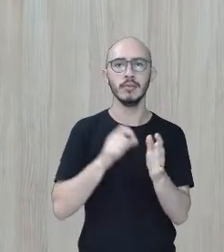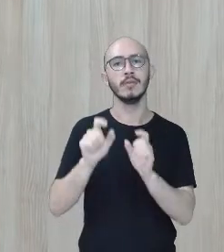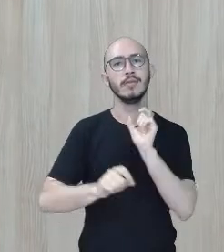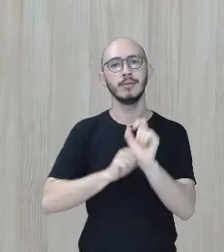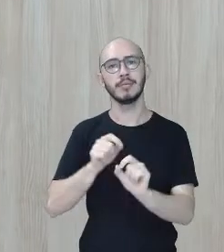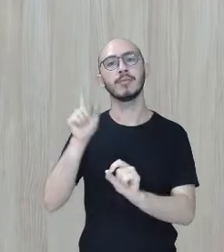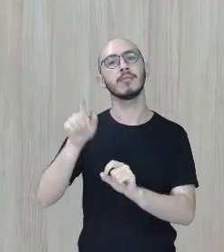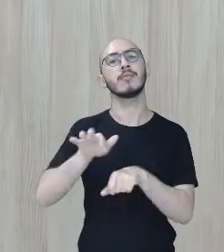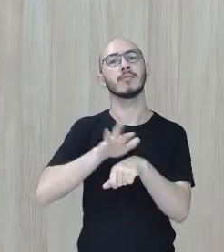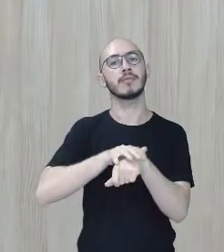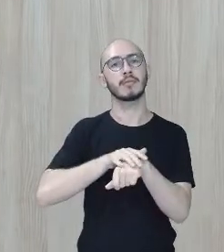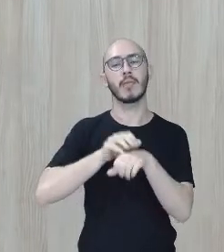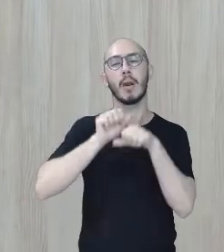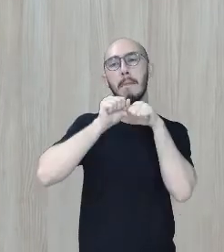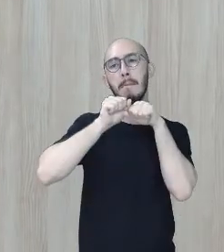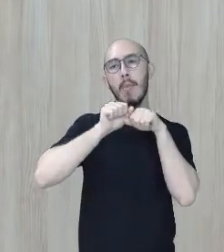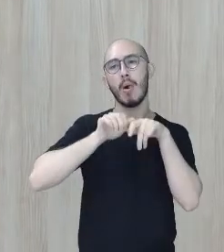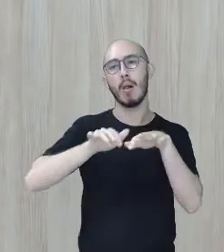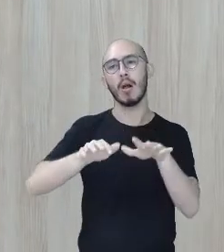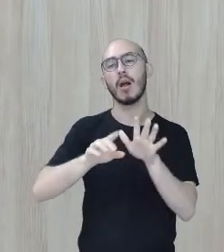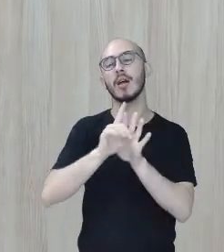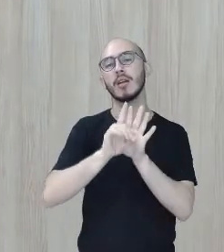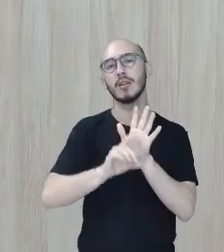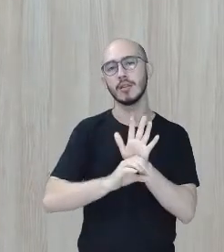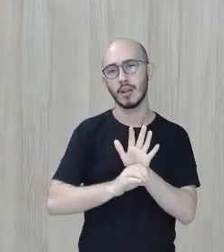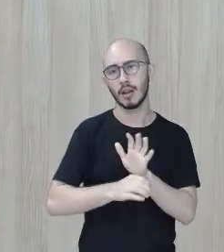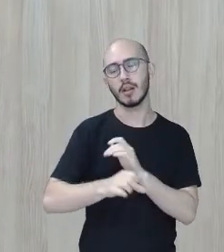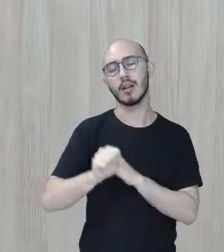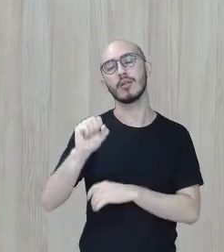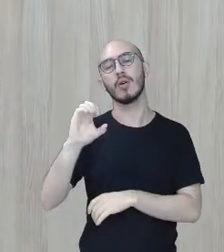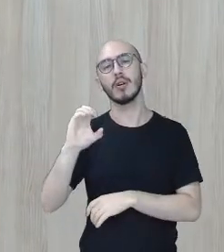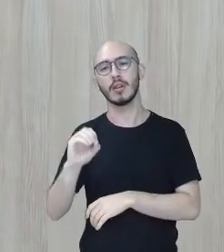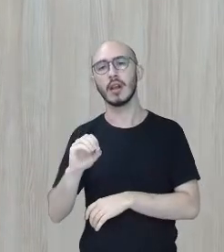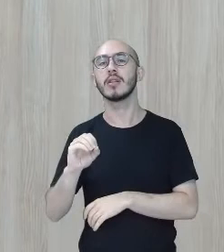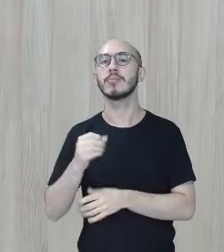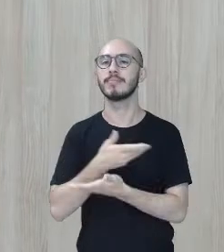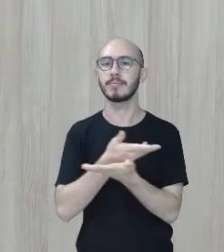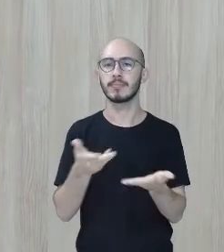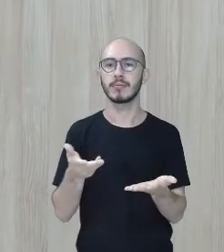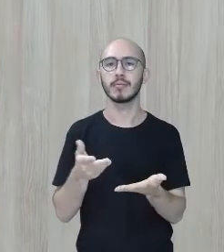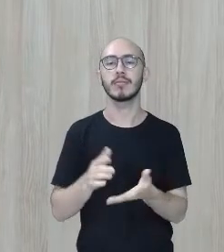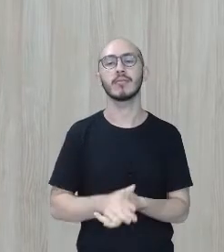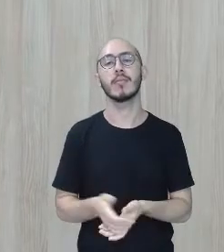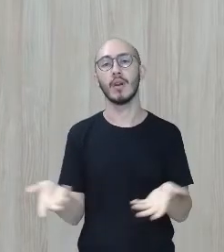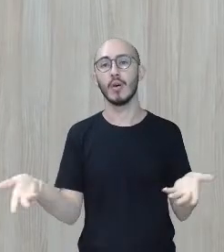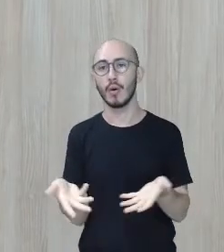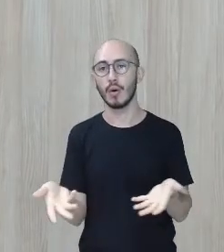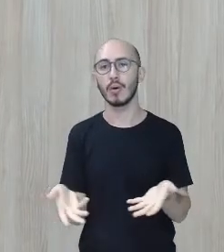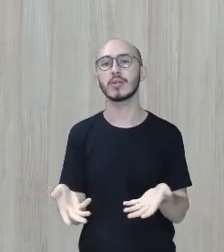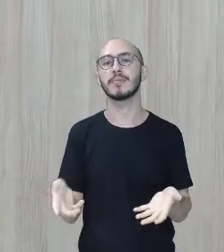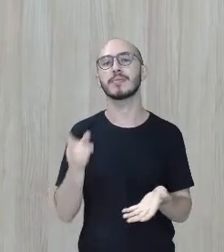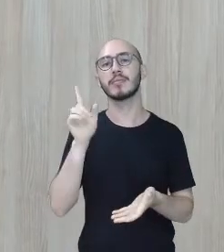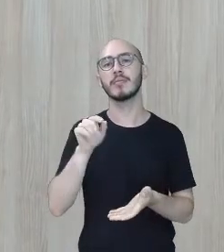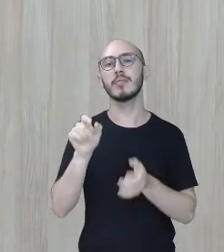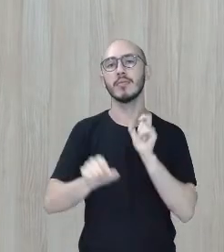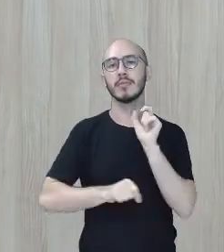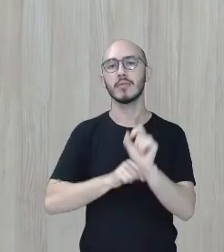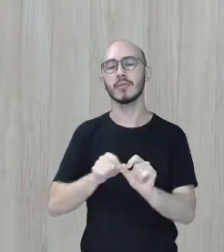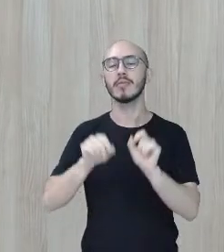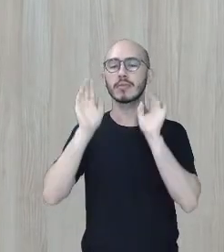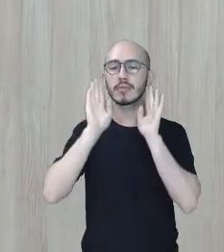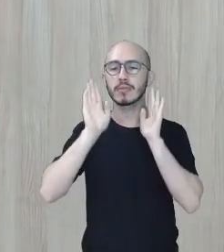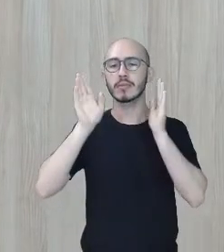uma doença que espalhou desde a década de 80, né? Está aí, e esse dia, ele é dedicado